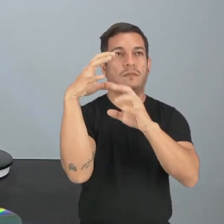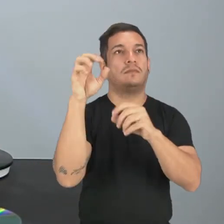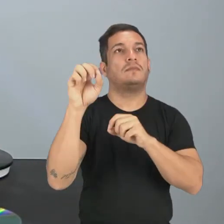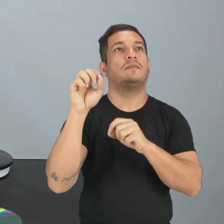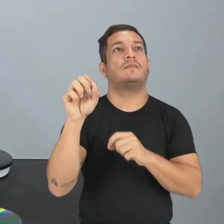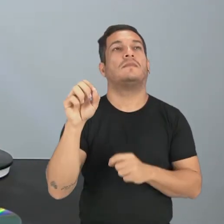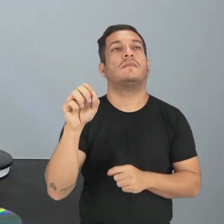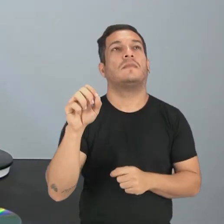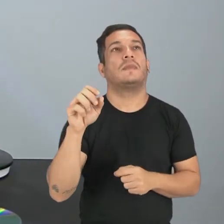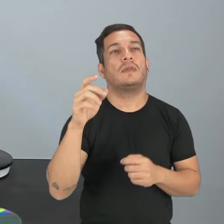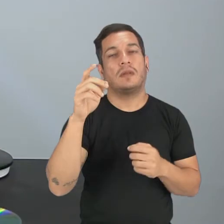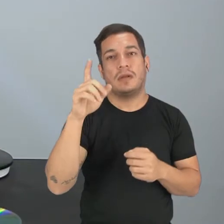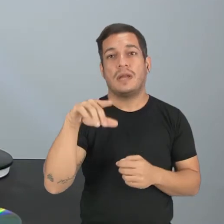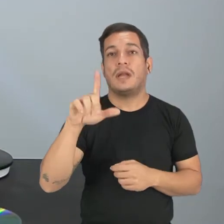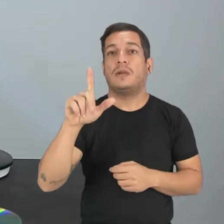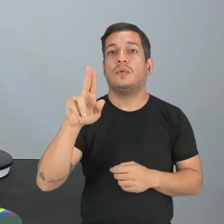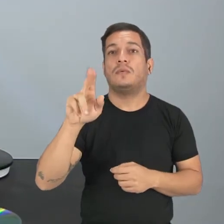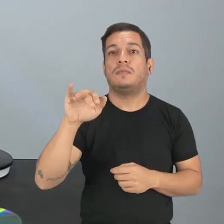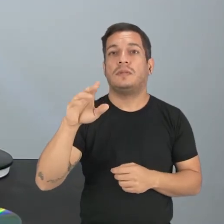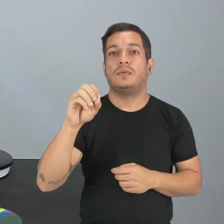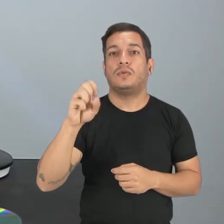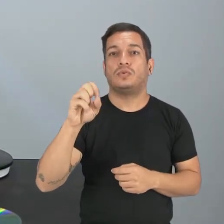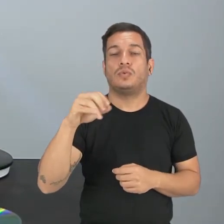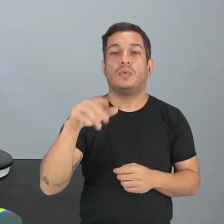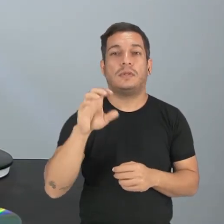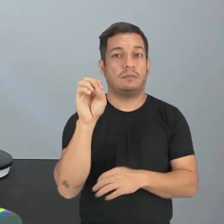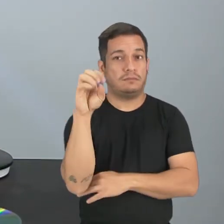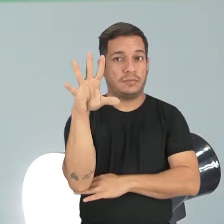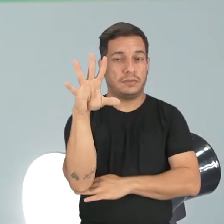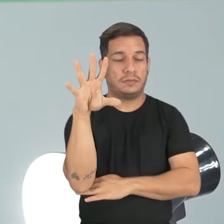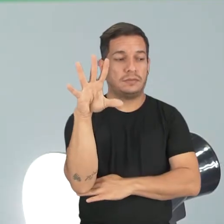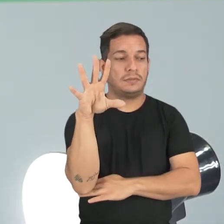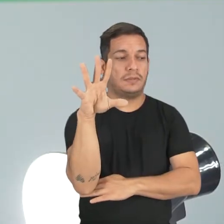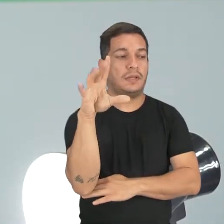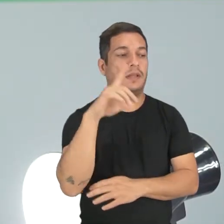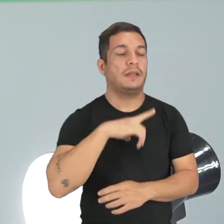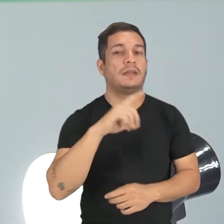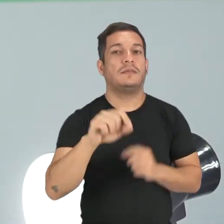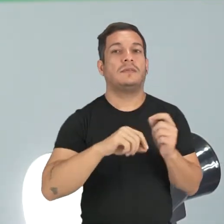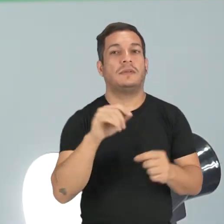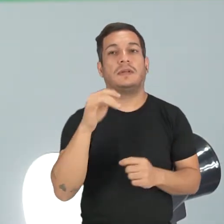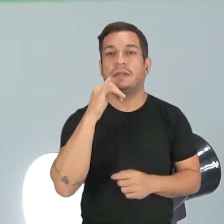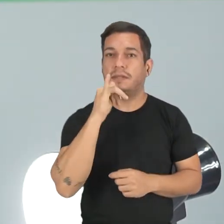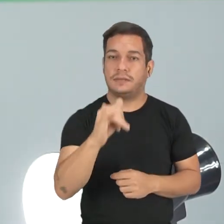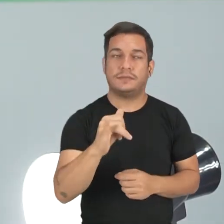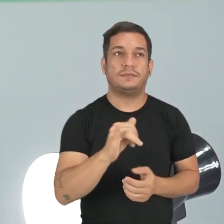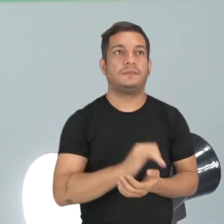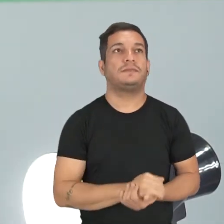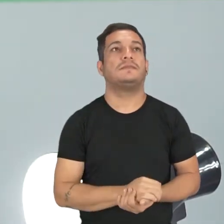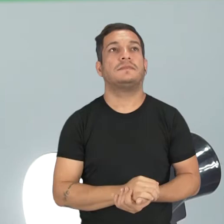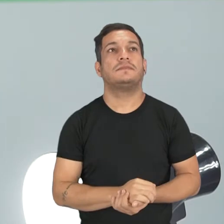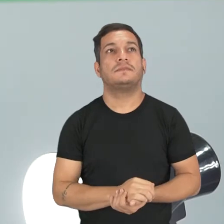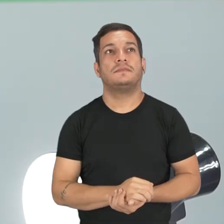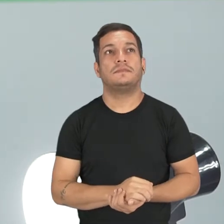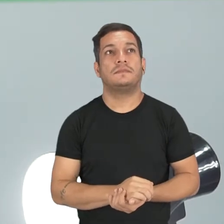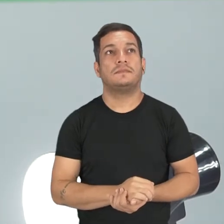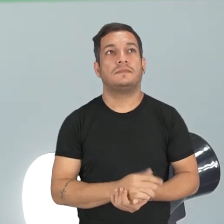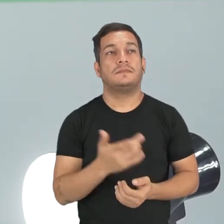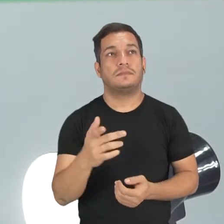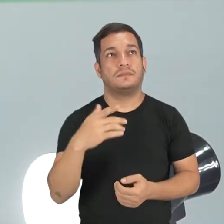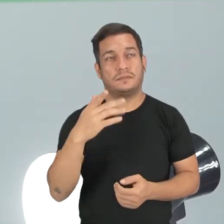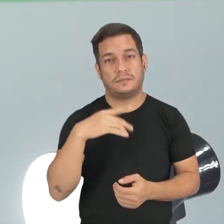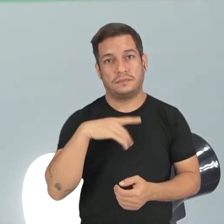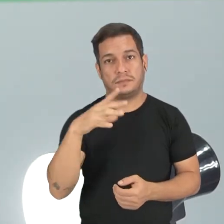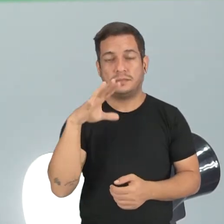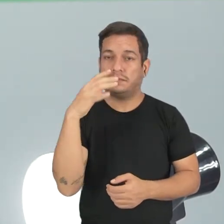ser um corpo luminoso quando ela é ligada, quando ela recebe energia, certo? E aí, quando